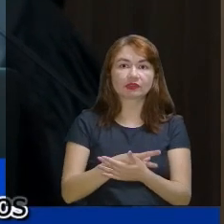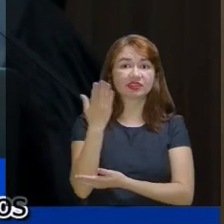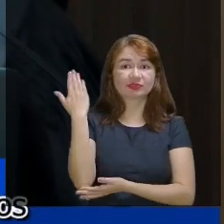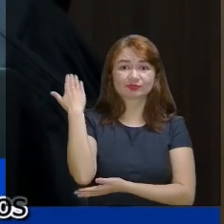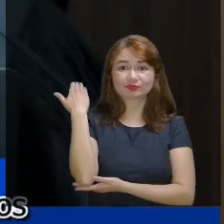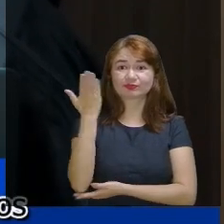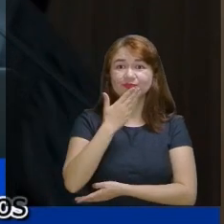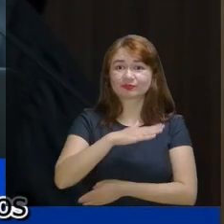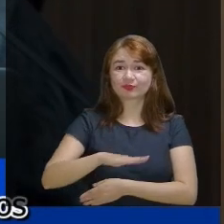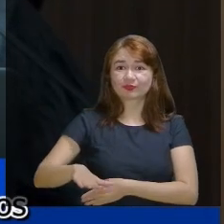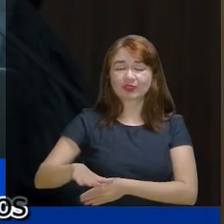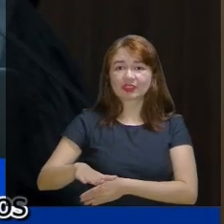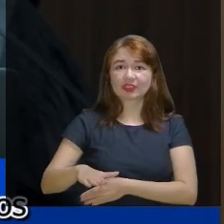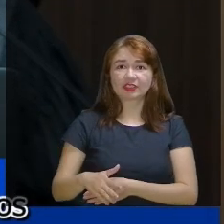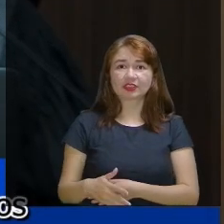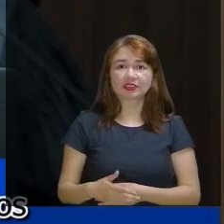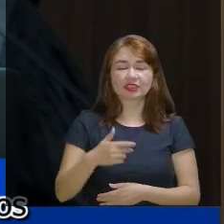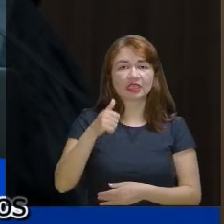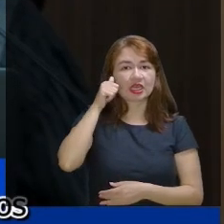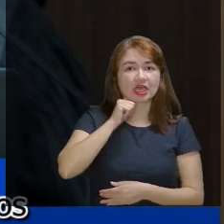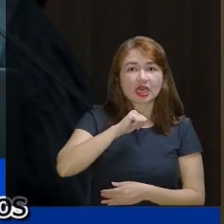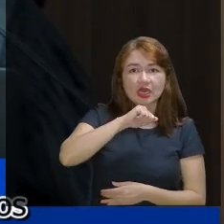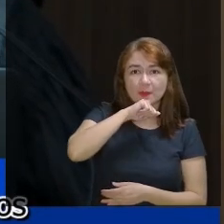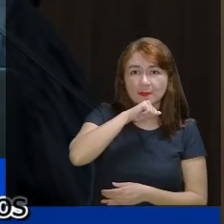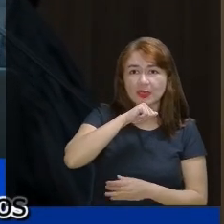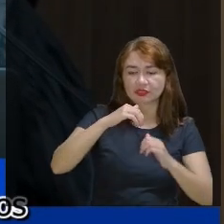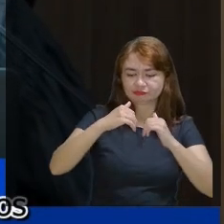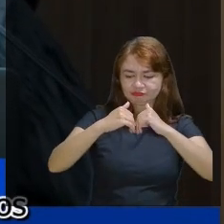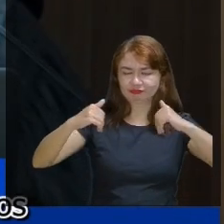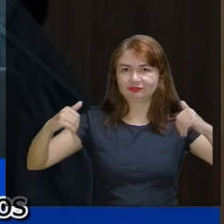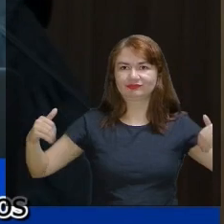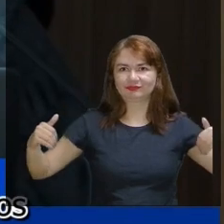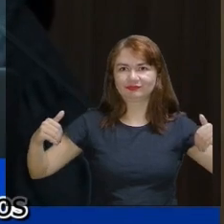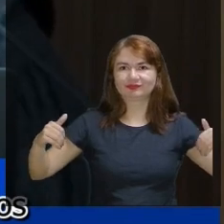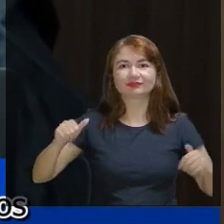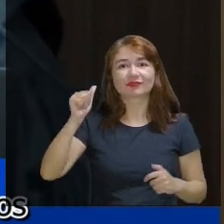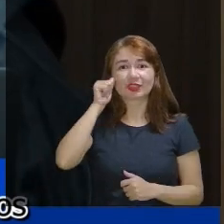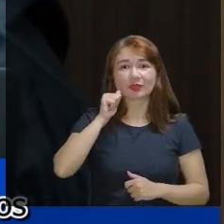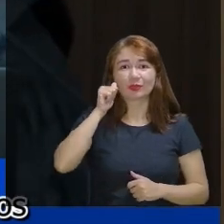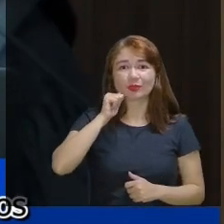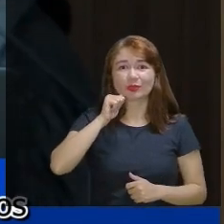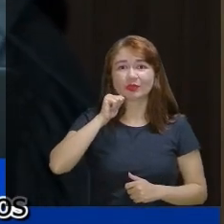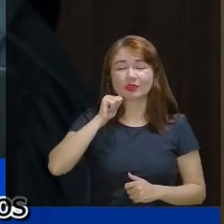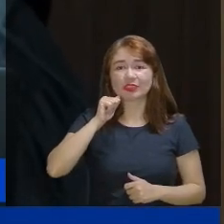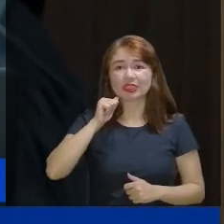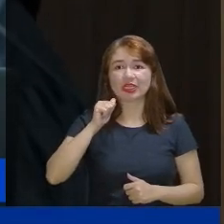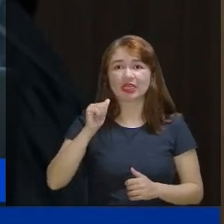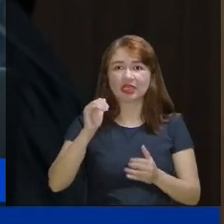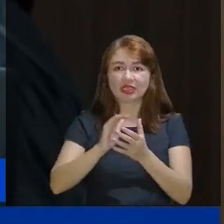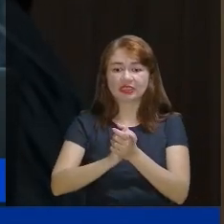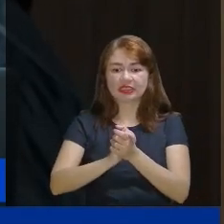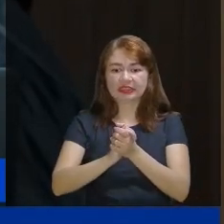Crianças eram separadas dos pais. Eram trazidas para cá mulheres separadas dos maridos.